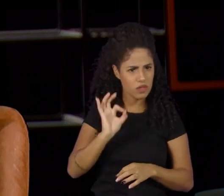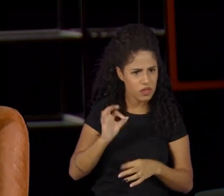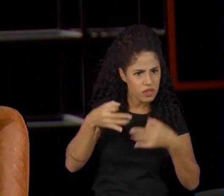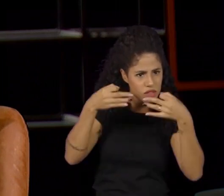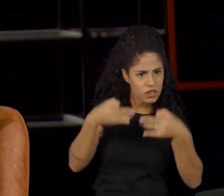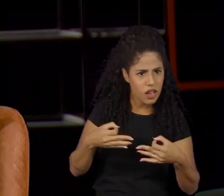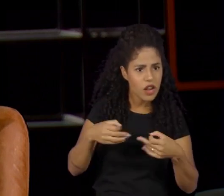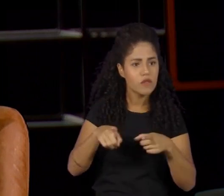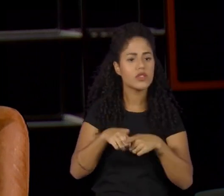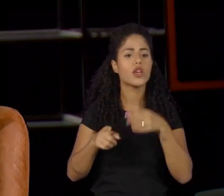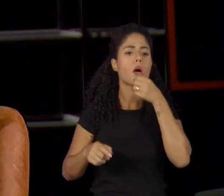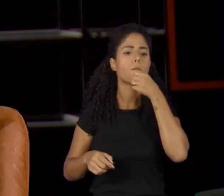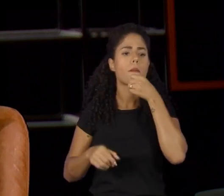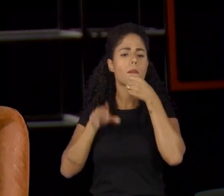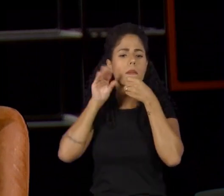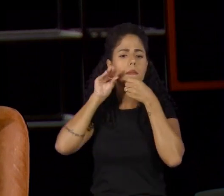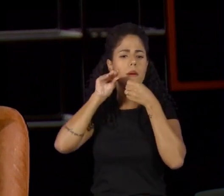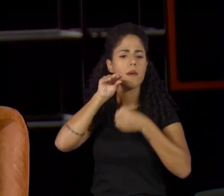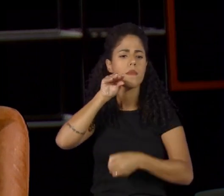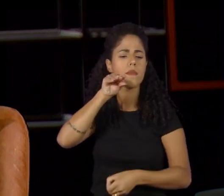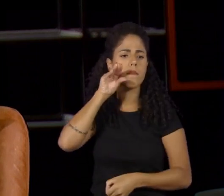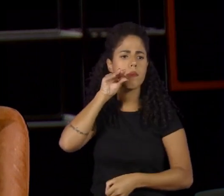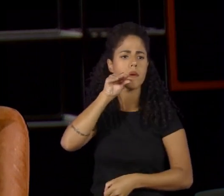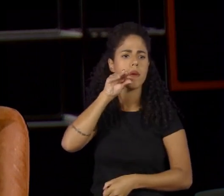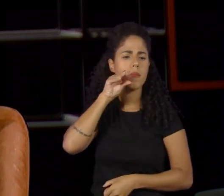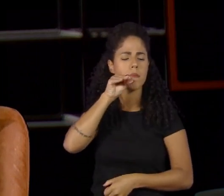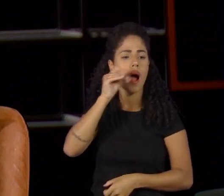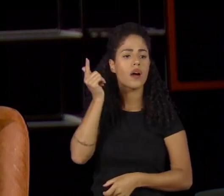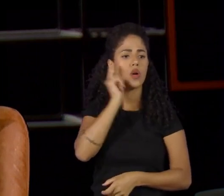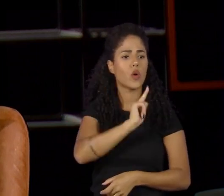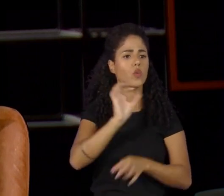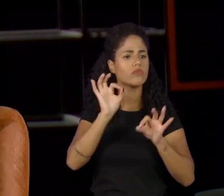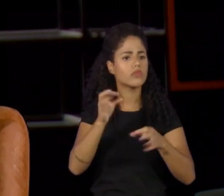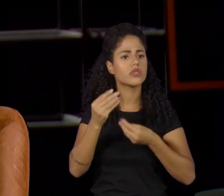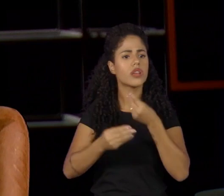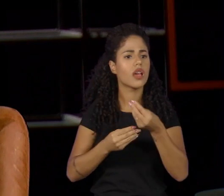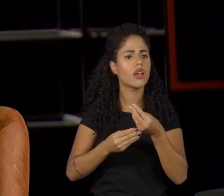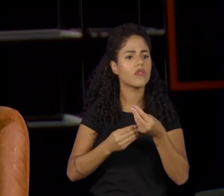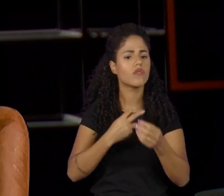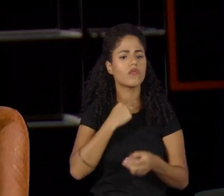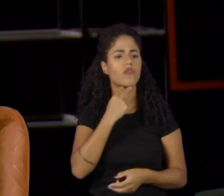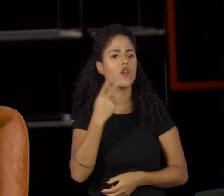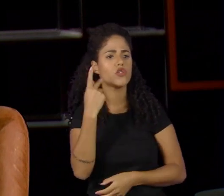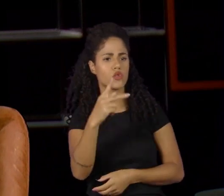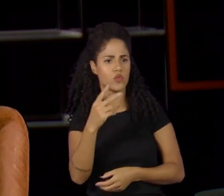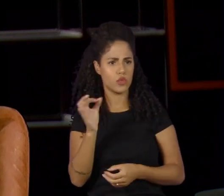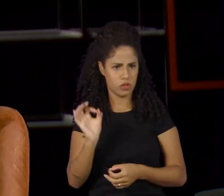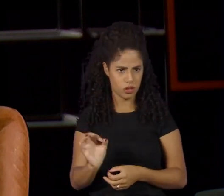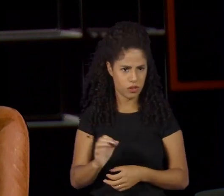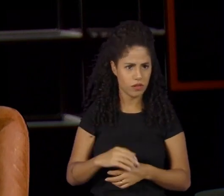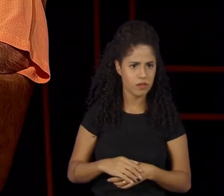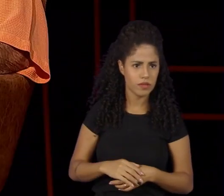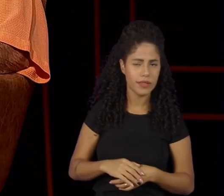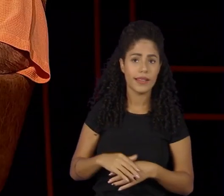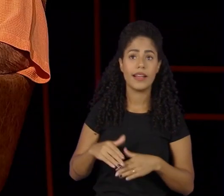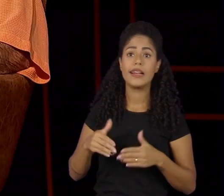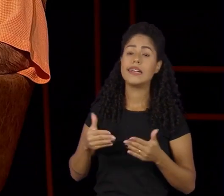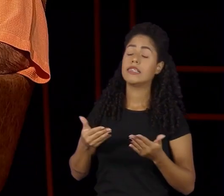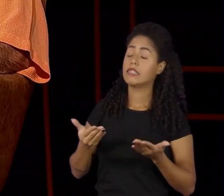experiência de microfone te auxiliou muito na coisa da palavra, do culto à palavra.